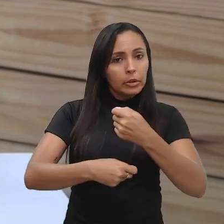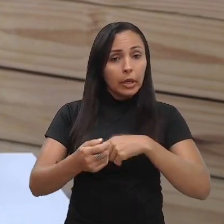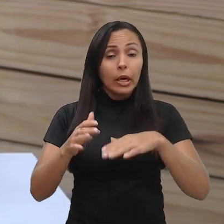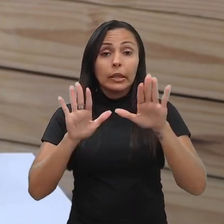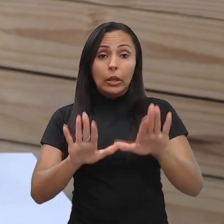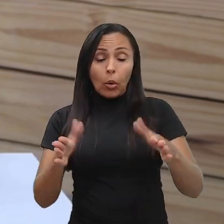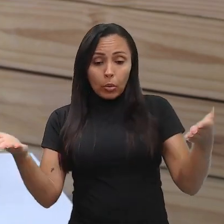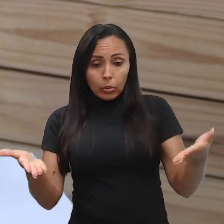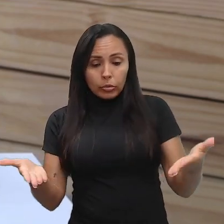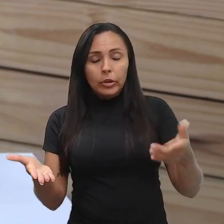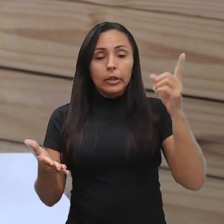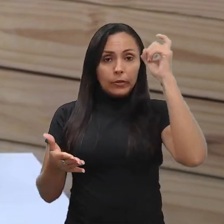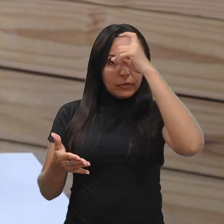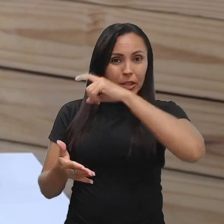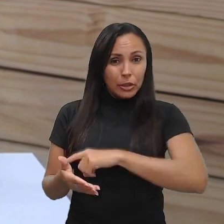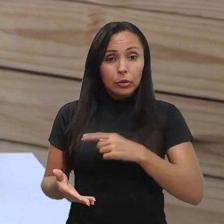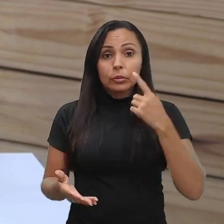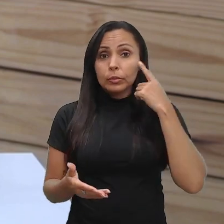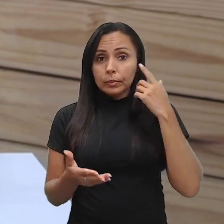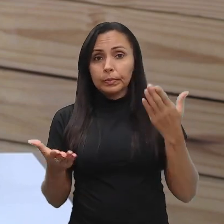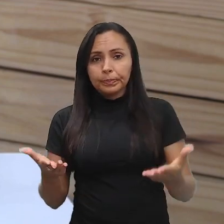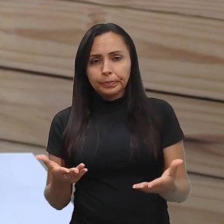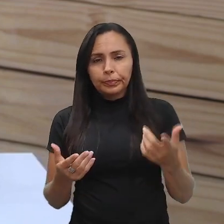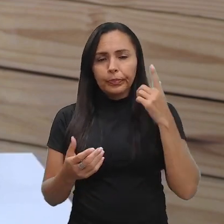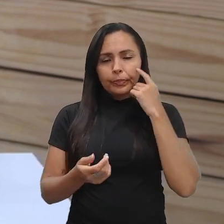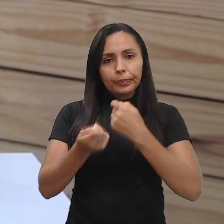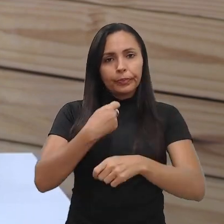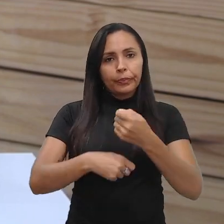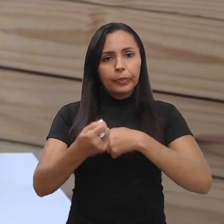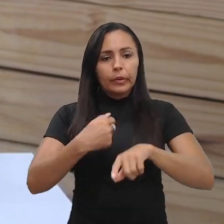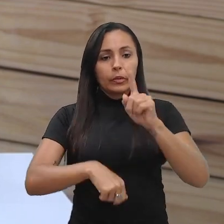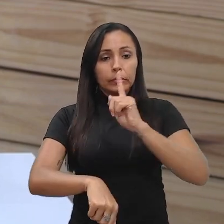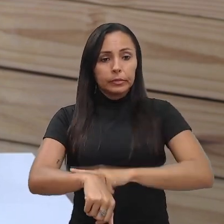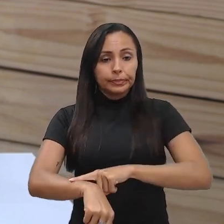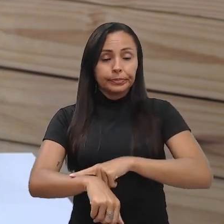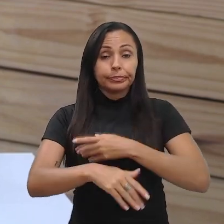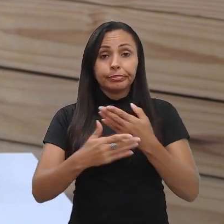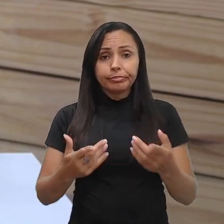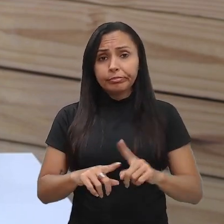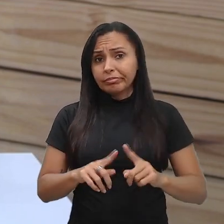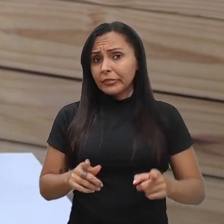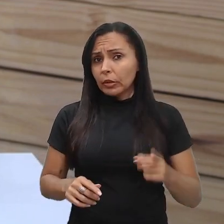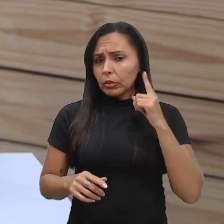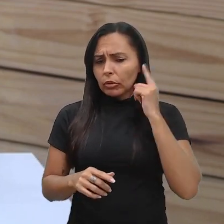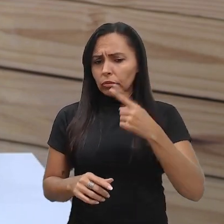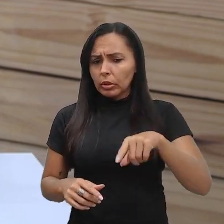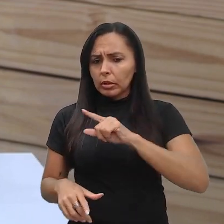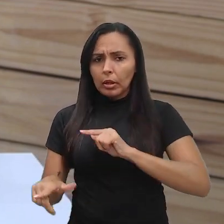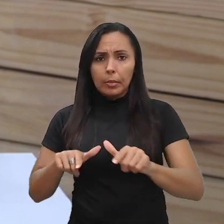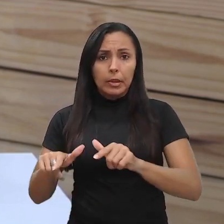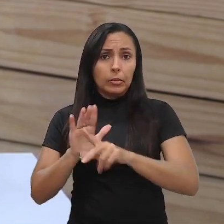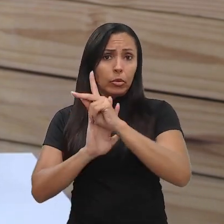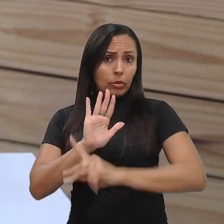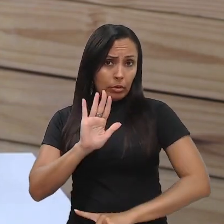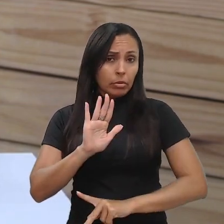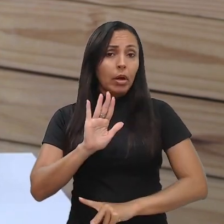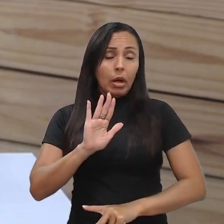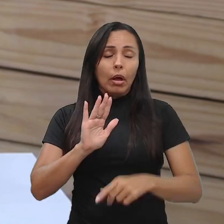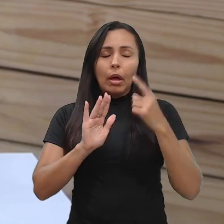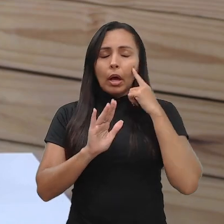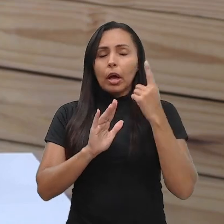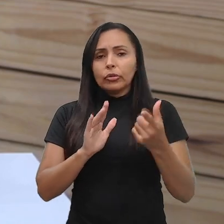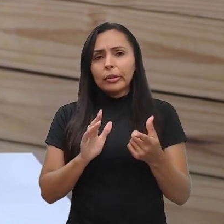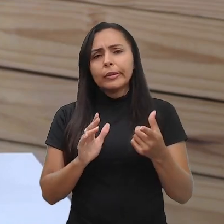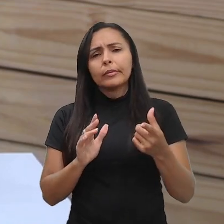né? Nossa vida corrida e tal, de gerenciar o nosso tempo. Mas, quando a gente trabalha com um projeto, a gente